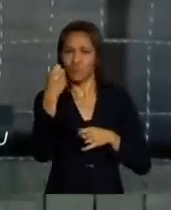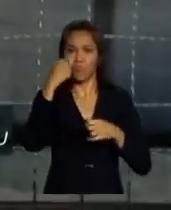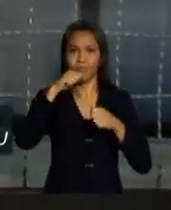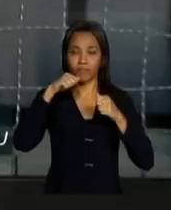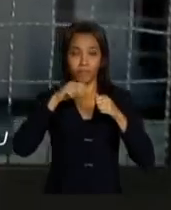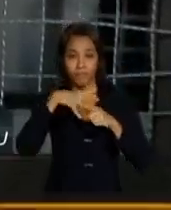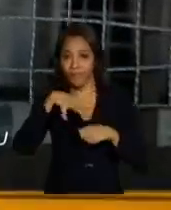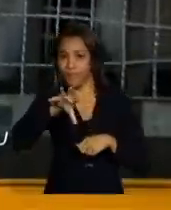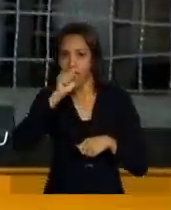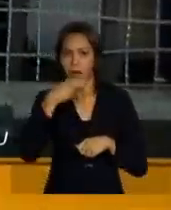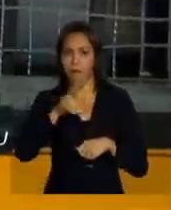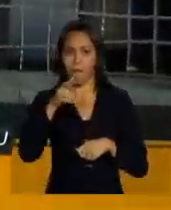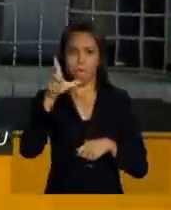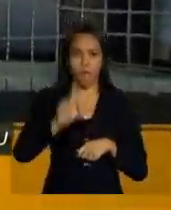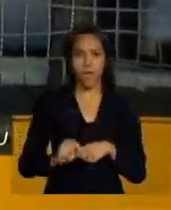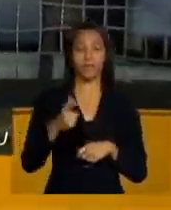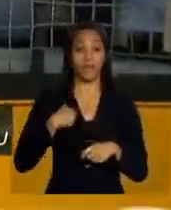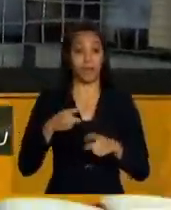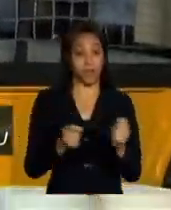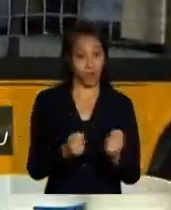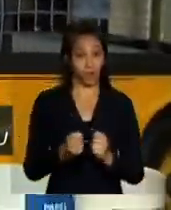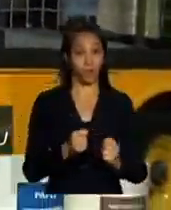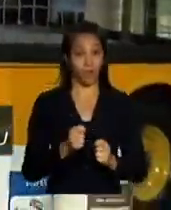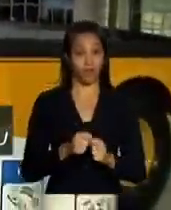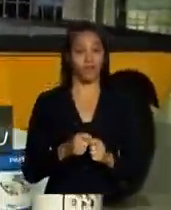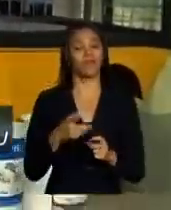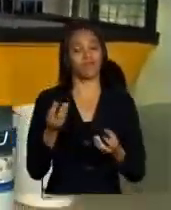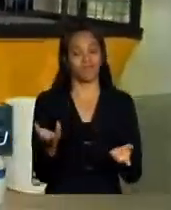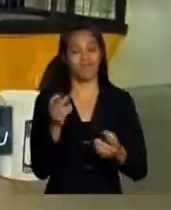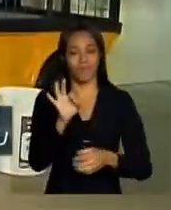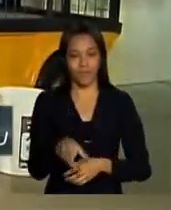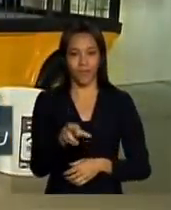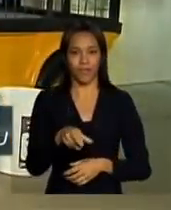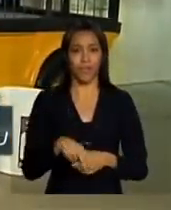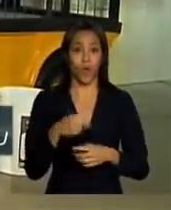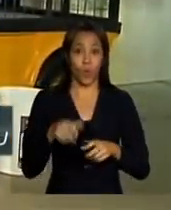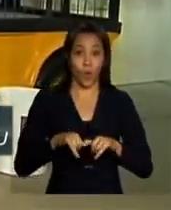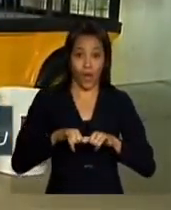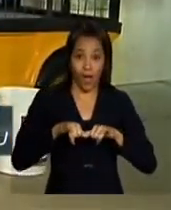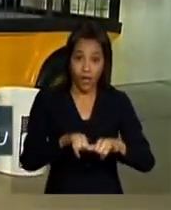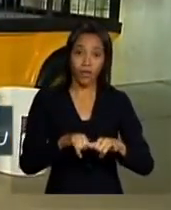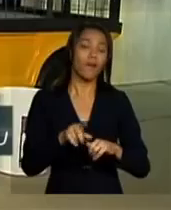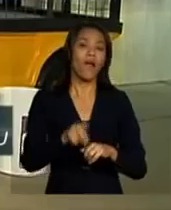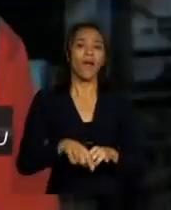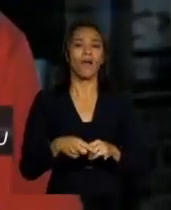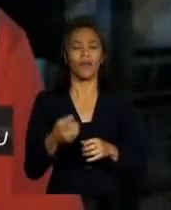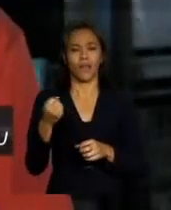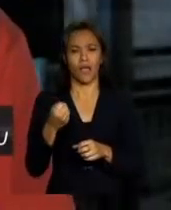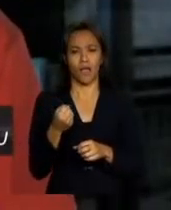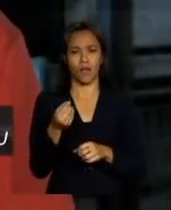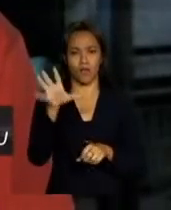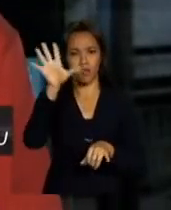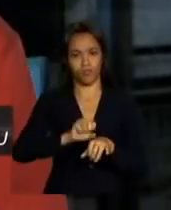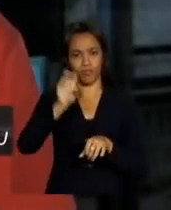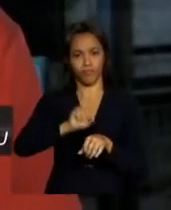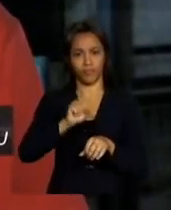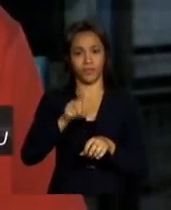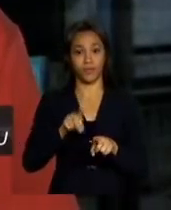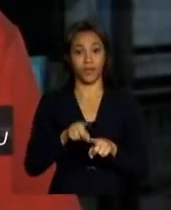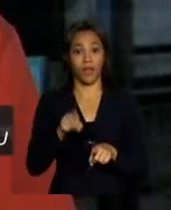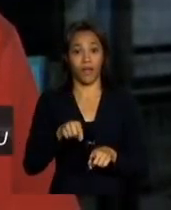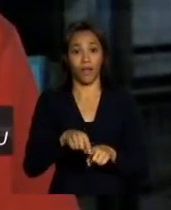questão da sustentabilidade, de trabalhar preservando o meio ambiente. Com certeza. O carrinho elétrico, ele então, a energia que ele usa provém aí de um